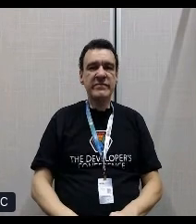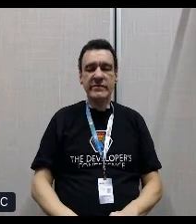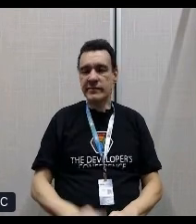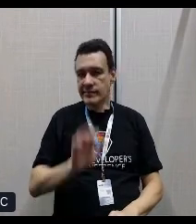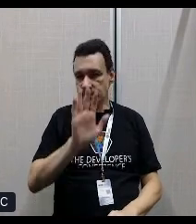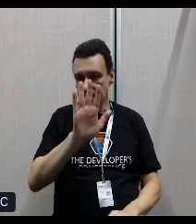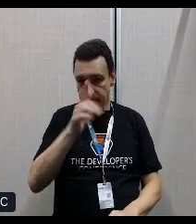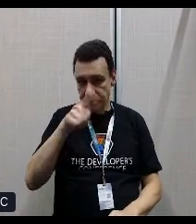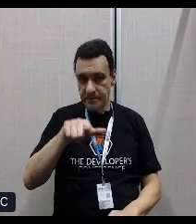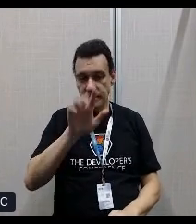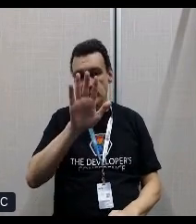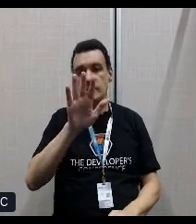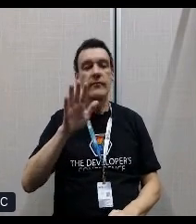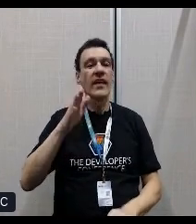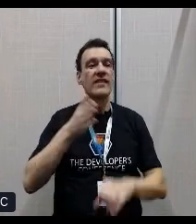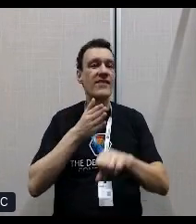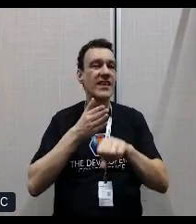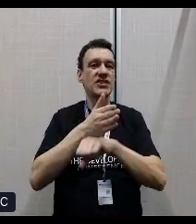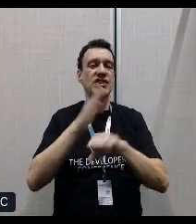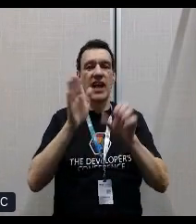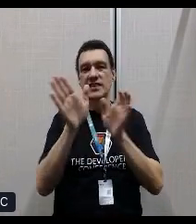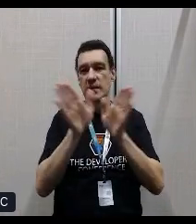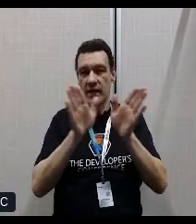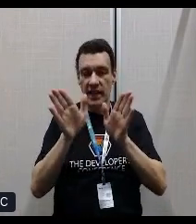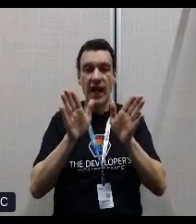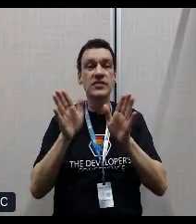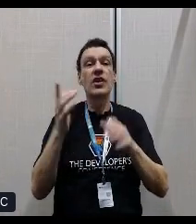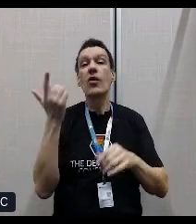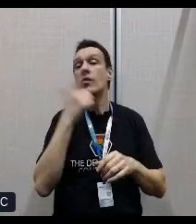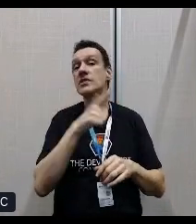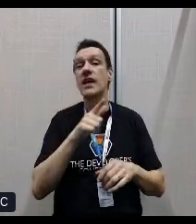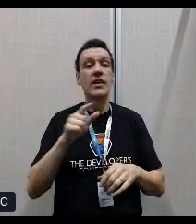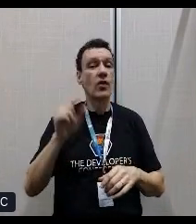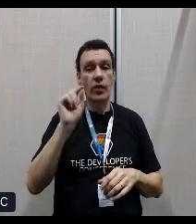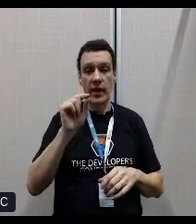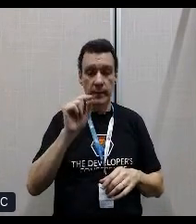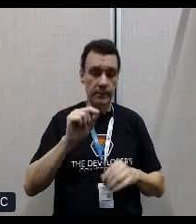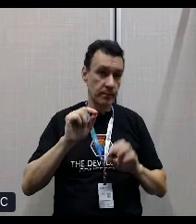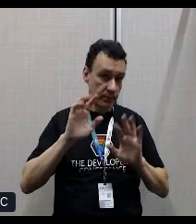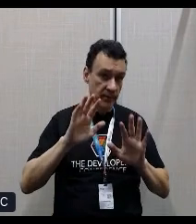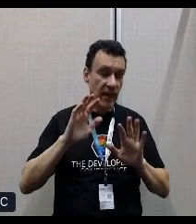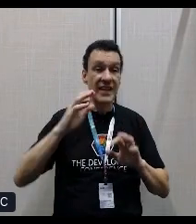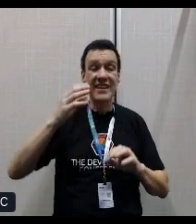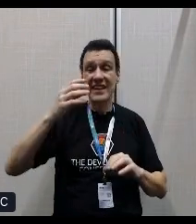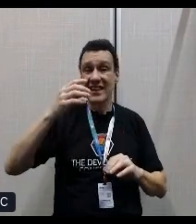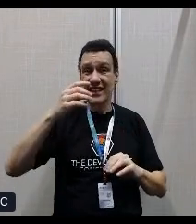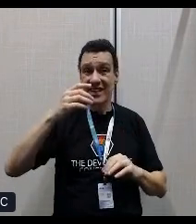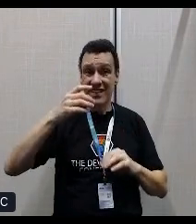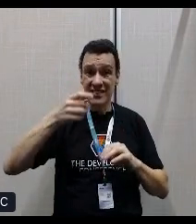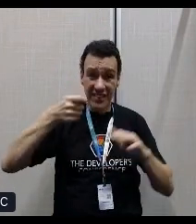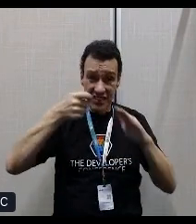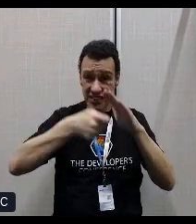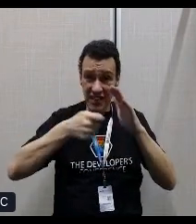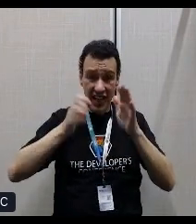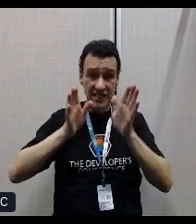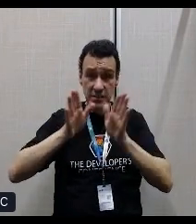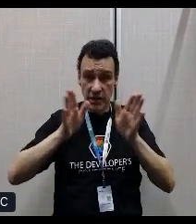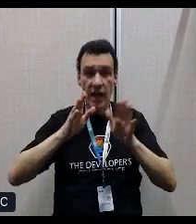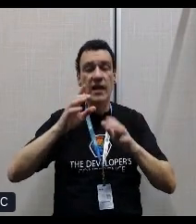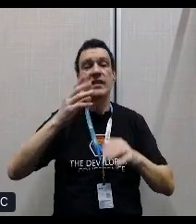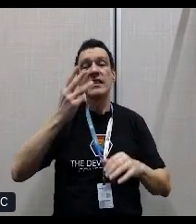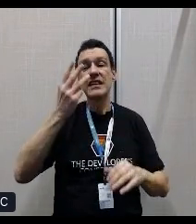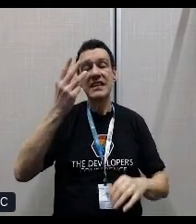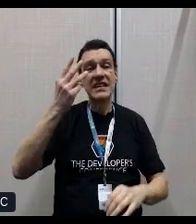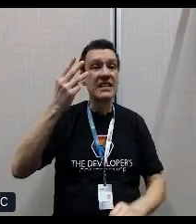no título. Então, pessoas com deficiência representam a terceira maior potência do mundo. Elas controlam 8 trilhões